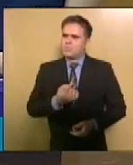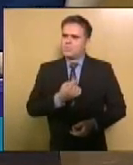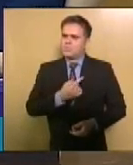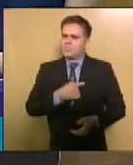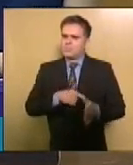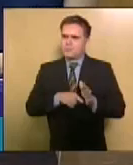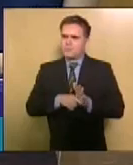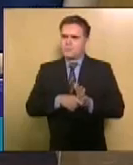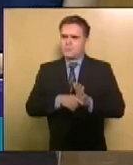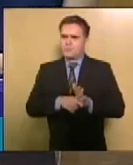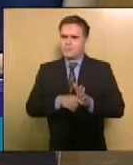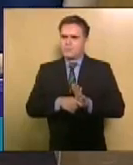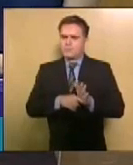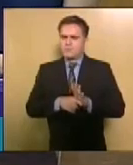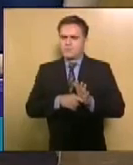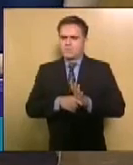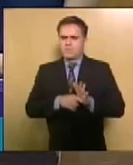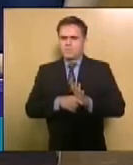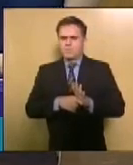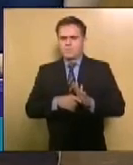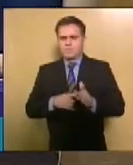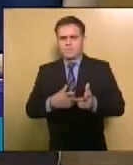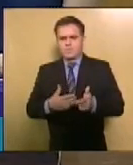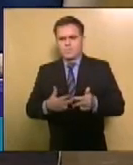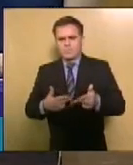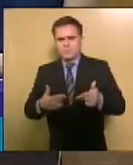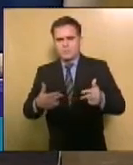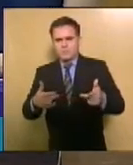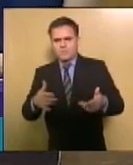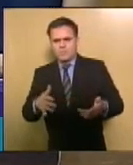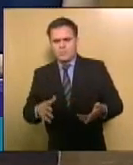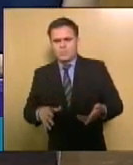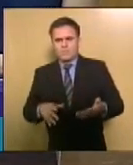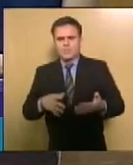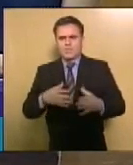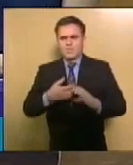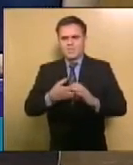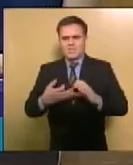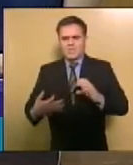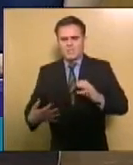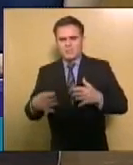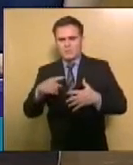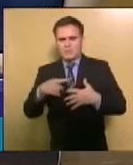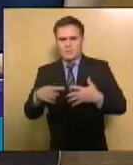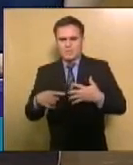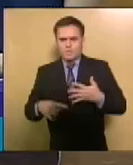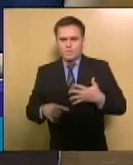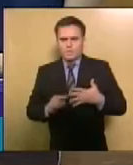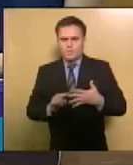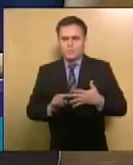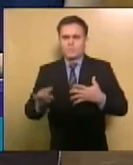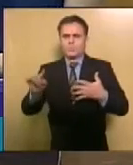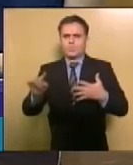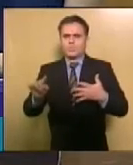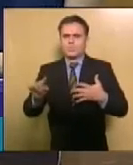indicadores ou seja indicadores socioeconômicos inclusive escolaridade da pessoa conjuntamente faz o